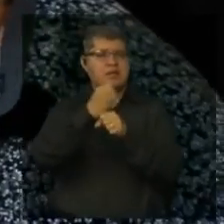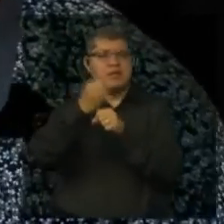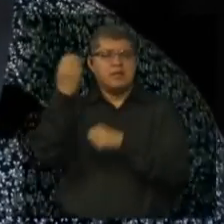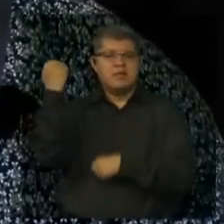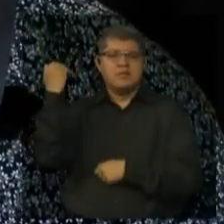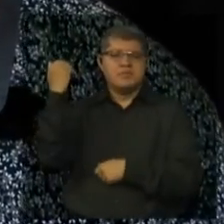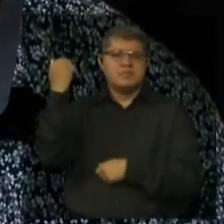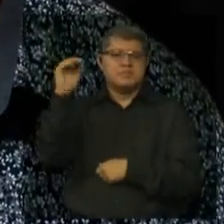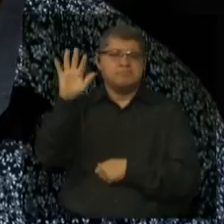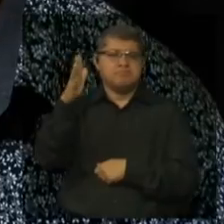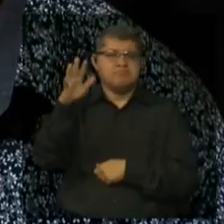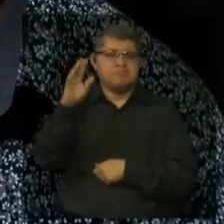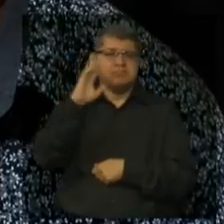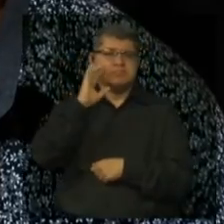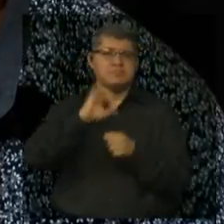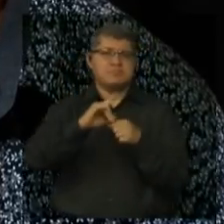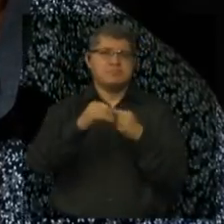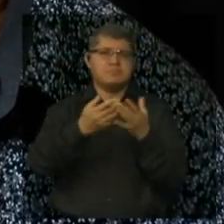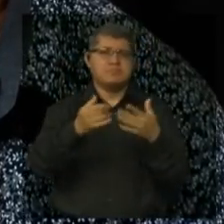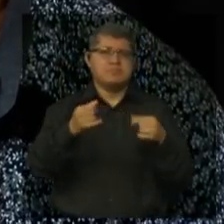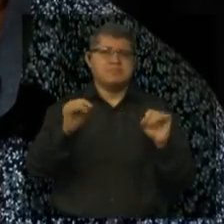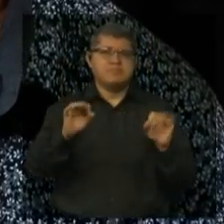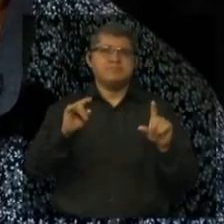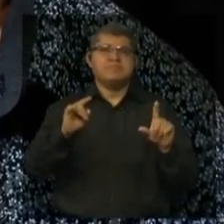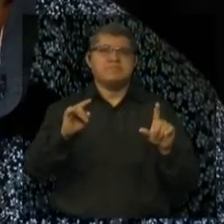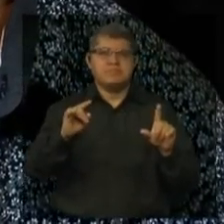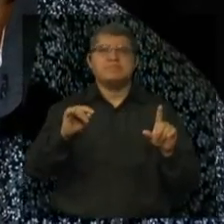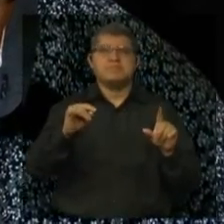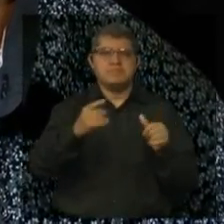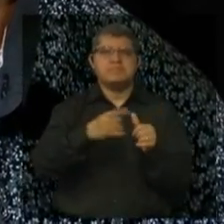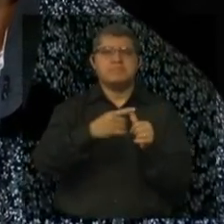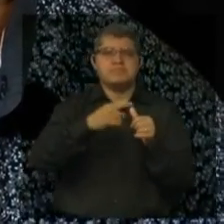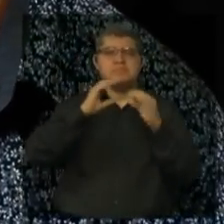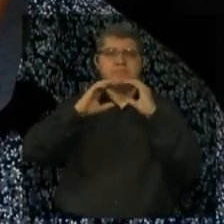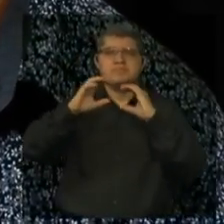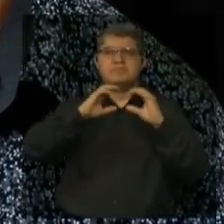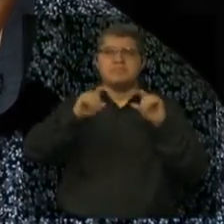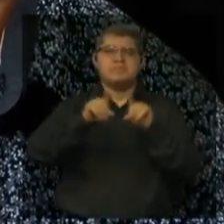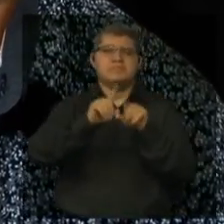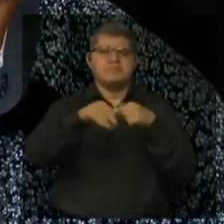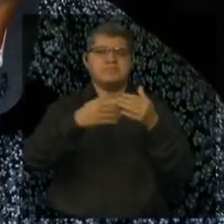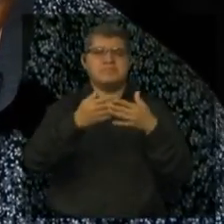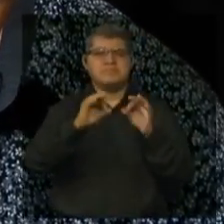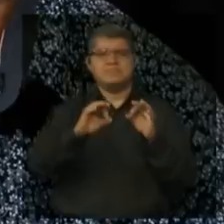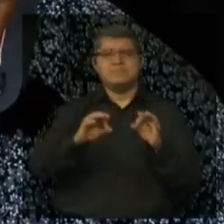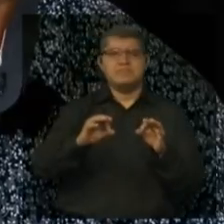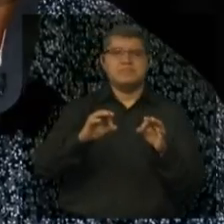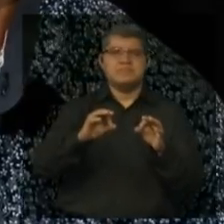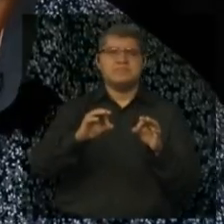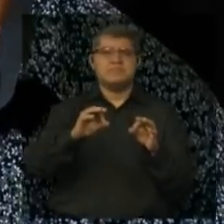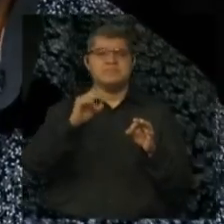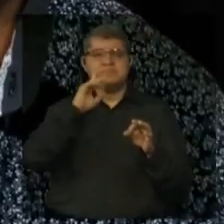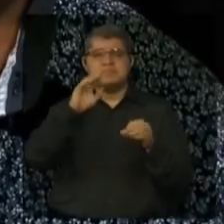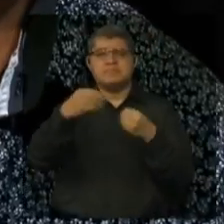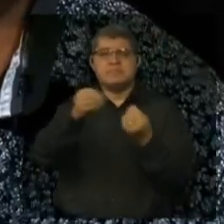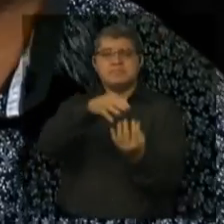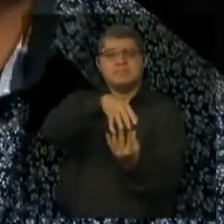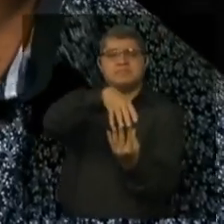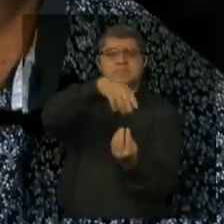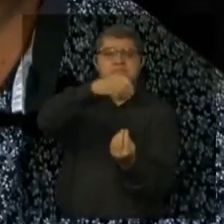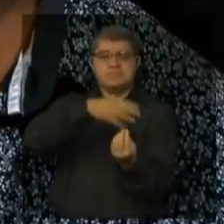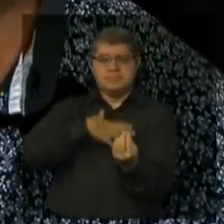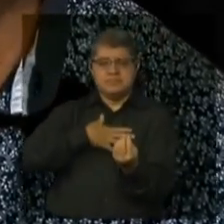E foi uma das minhas primeiras canções em que eu coloquei na minha alma que